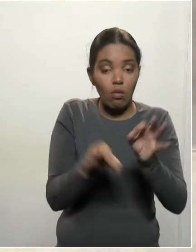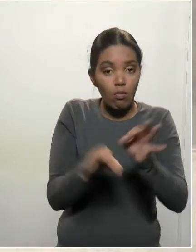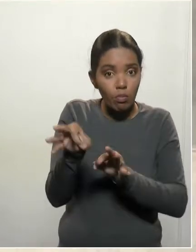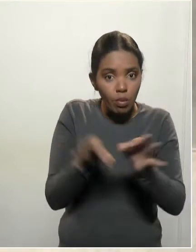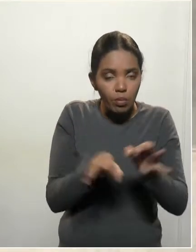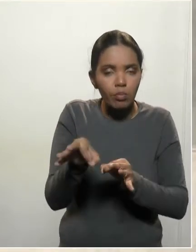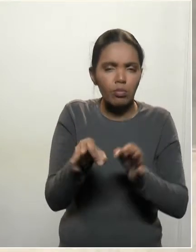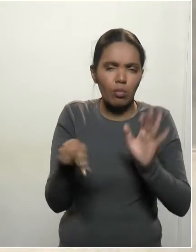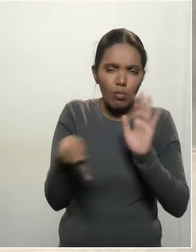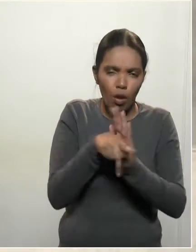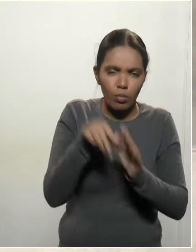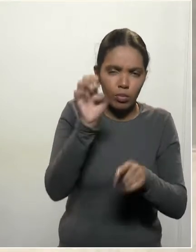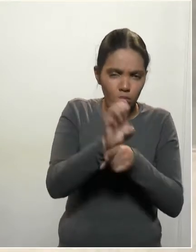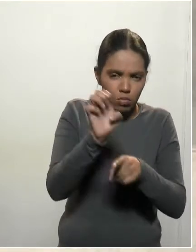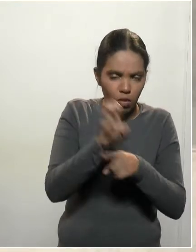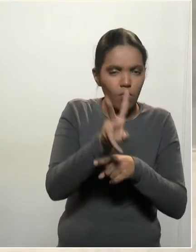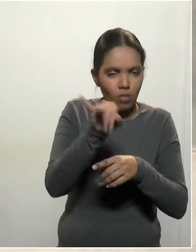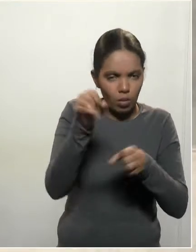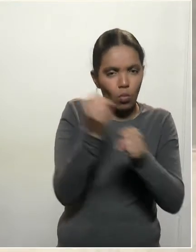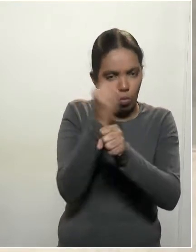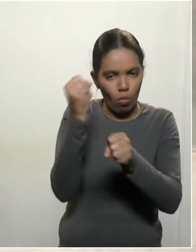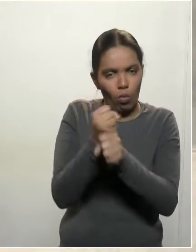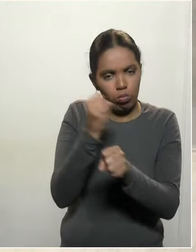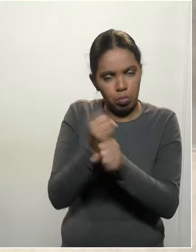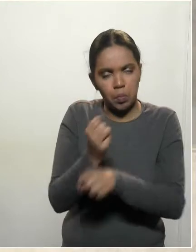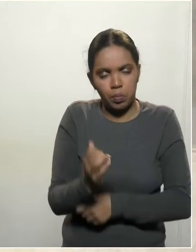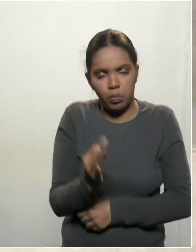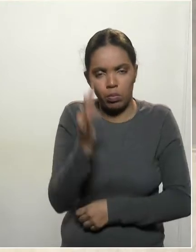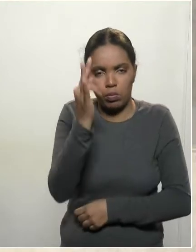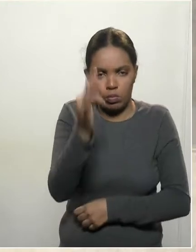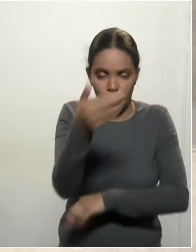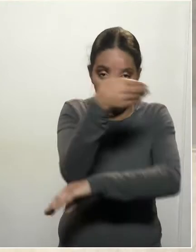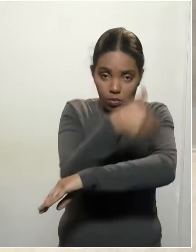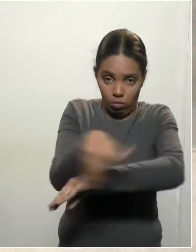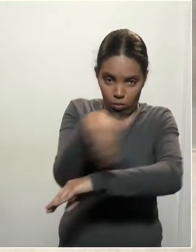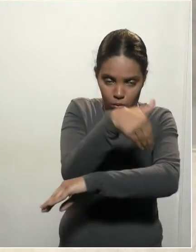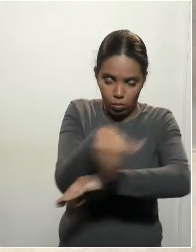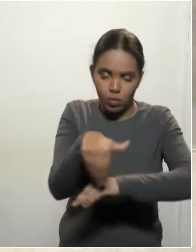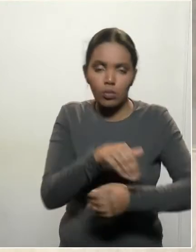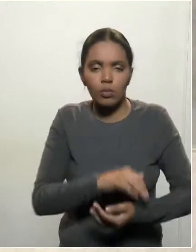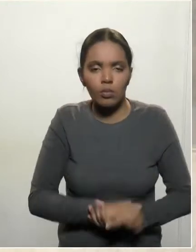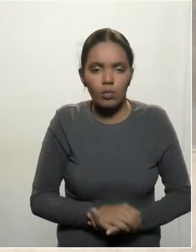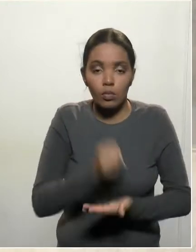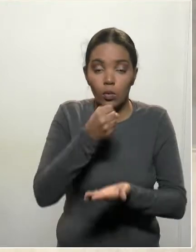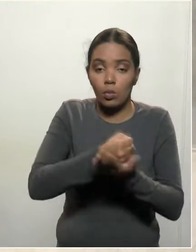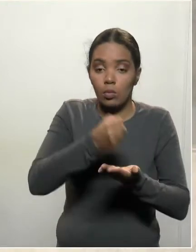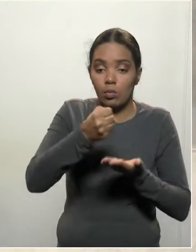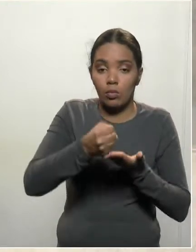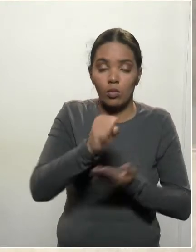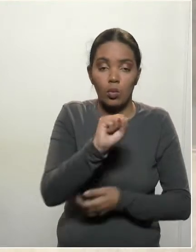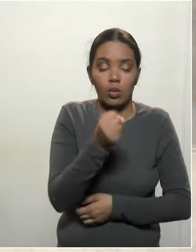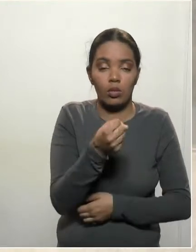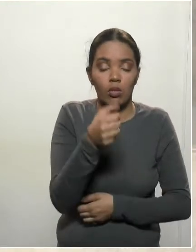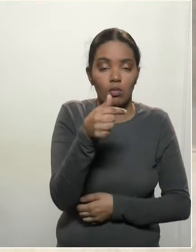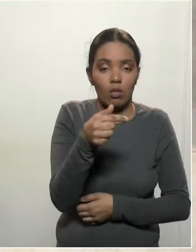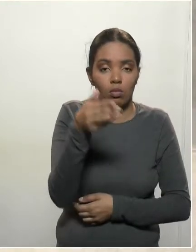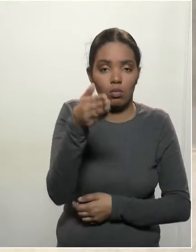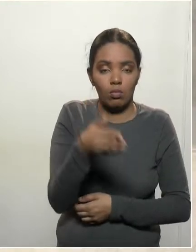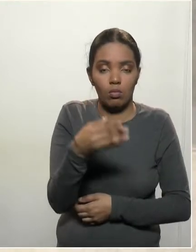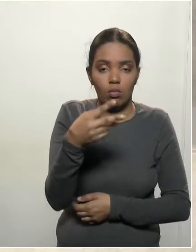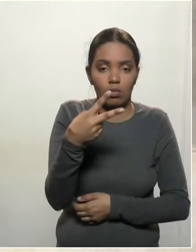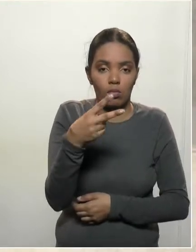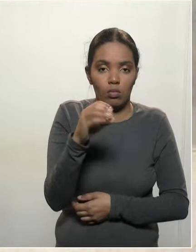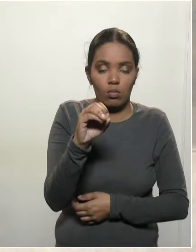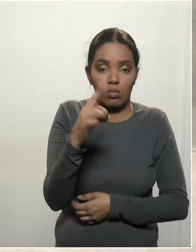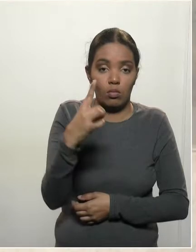de Recuperação e Conservação de Estradas Pavimentadas, contrato 87/2018, o qual